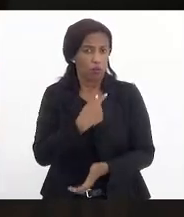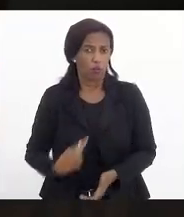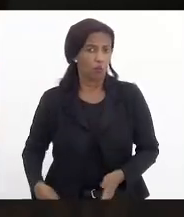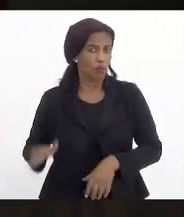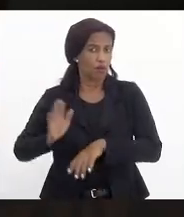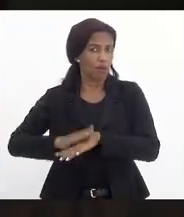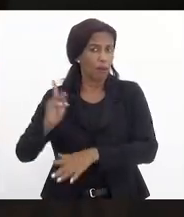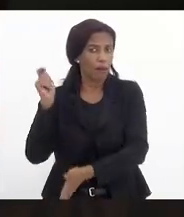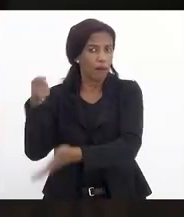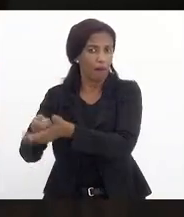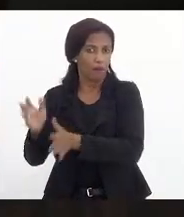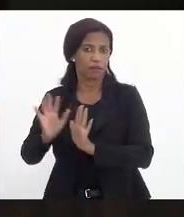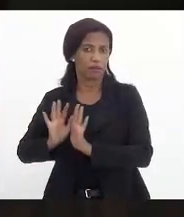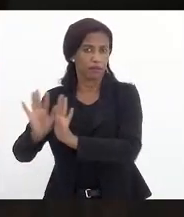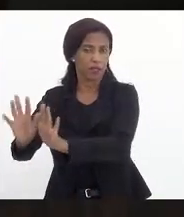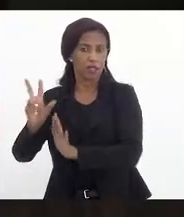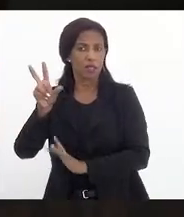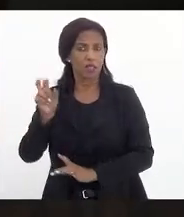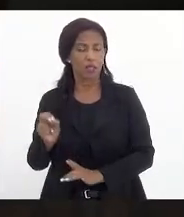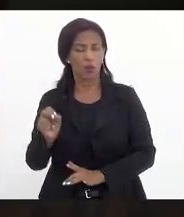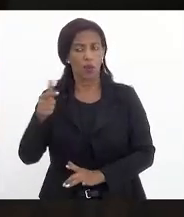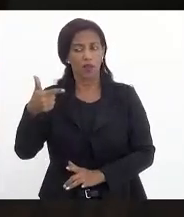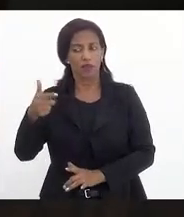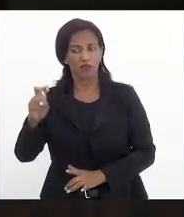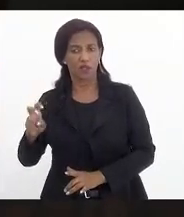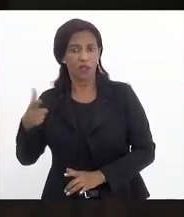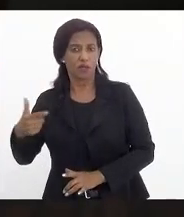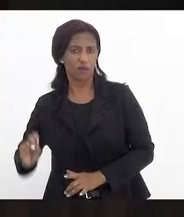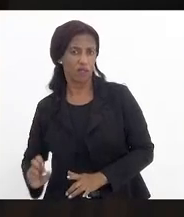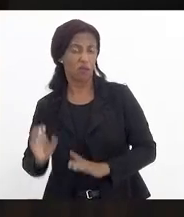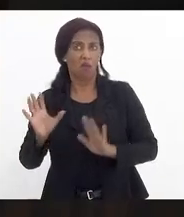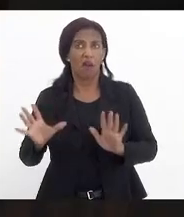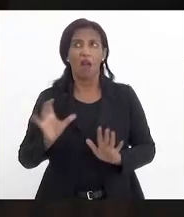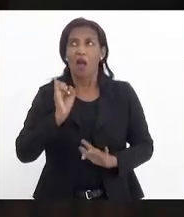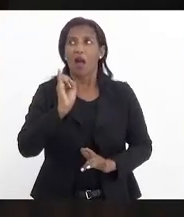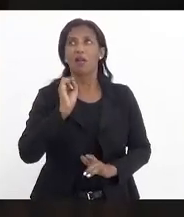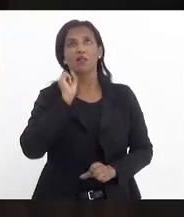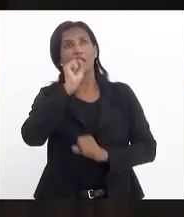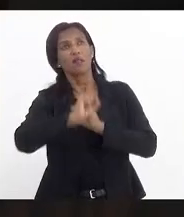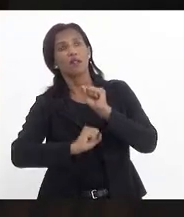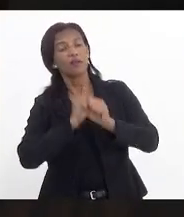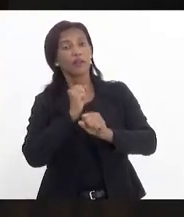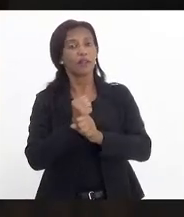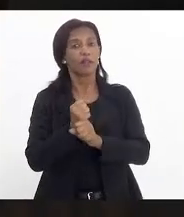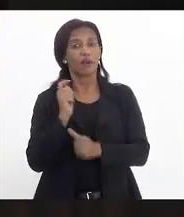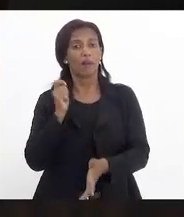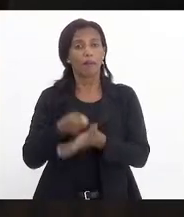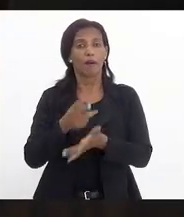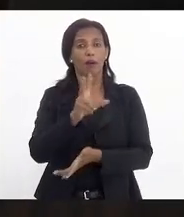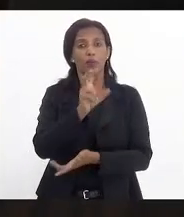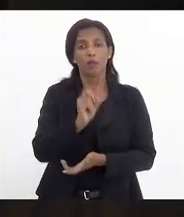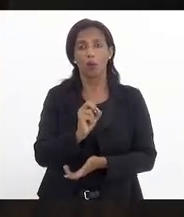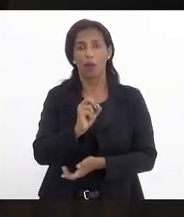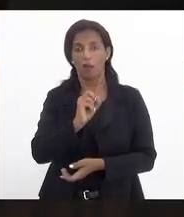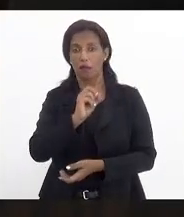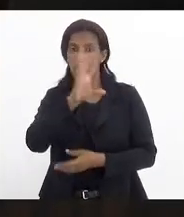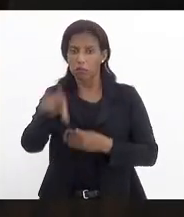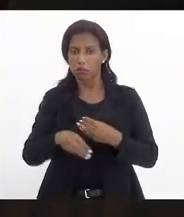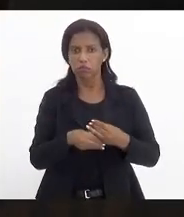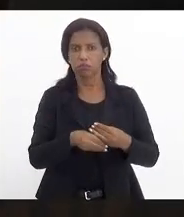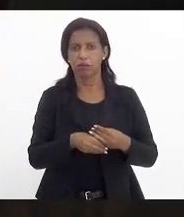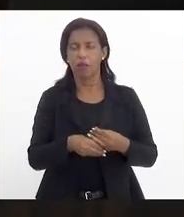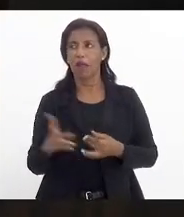Vai pagar os 50, 25, 25. Ah, mas se o ano que vem, pagou os 50, incorporou,